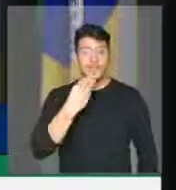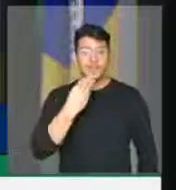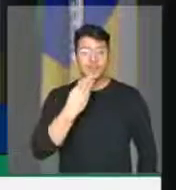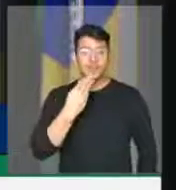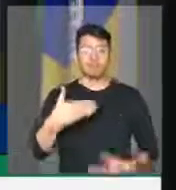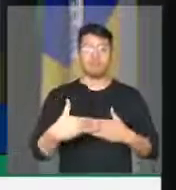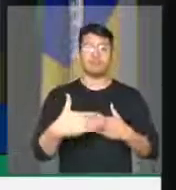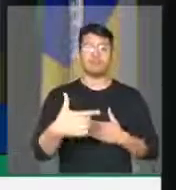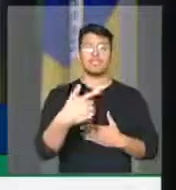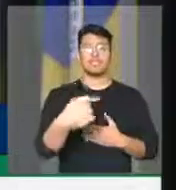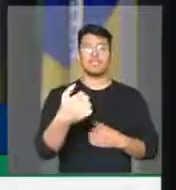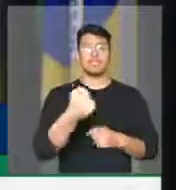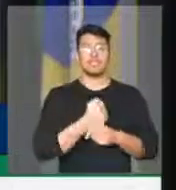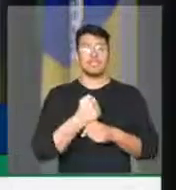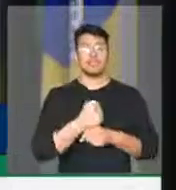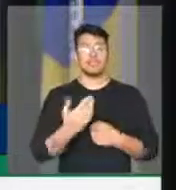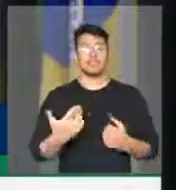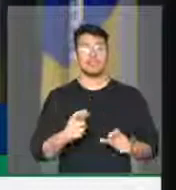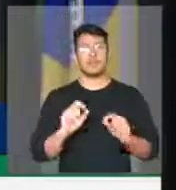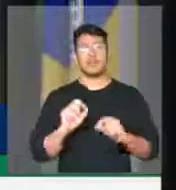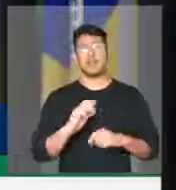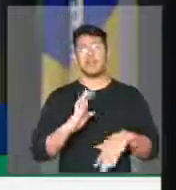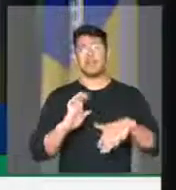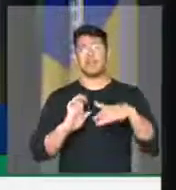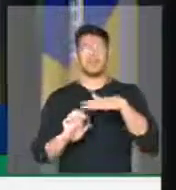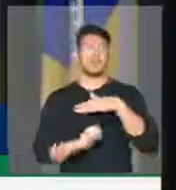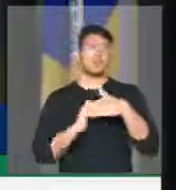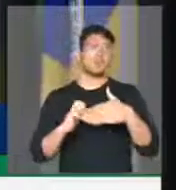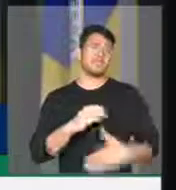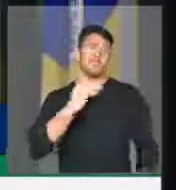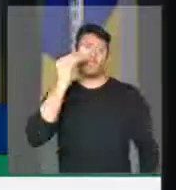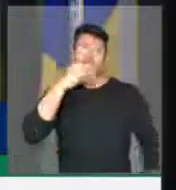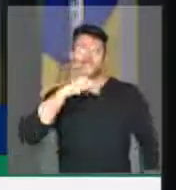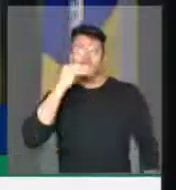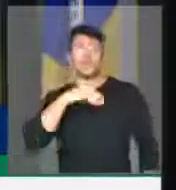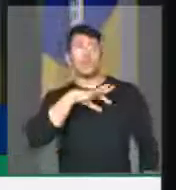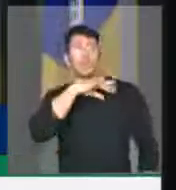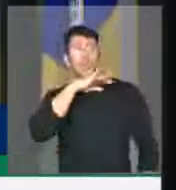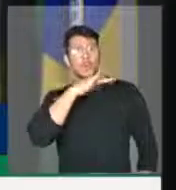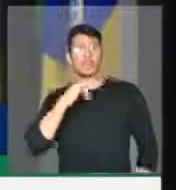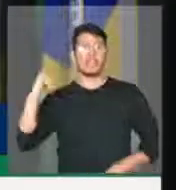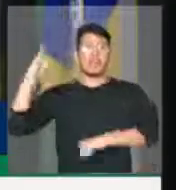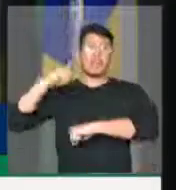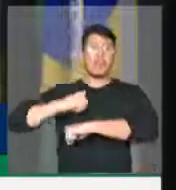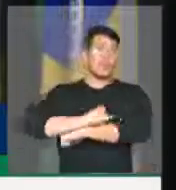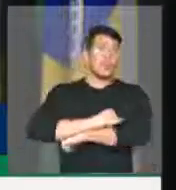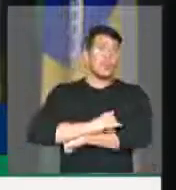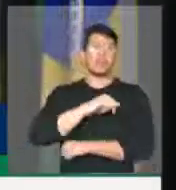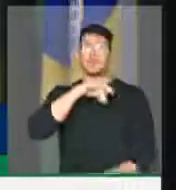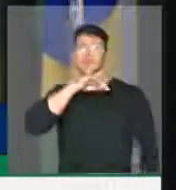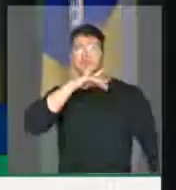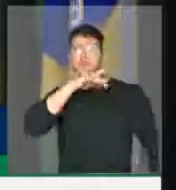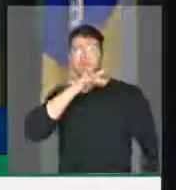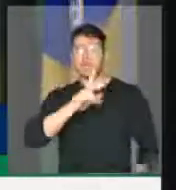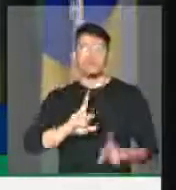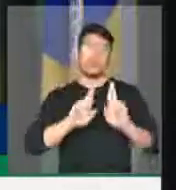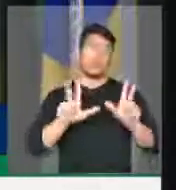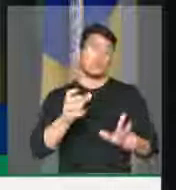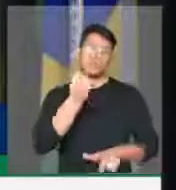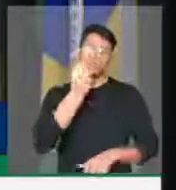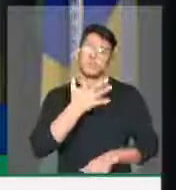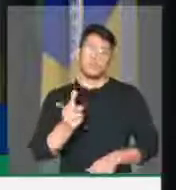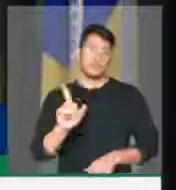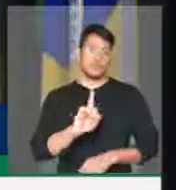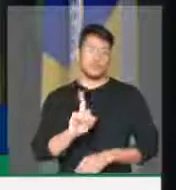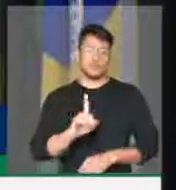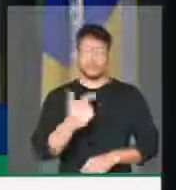é uma empresa deficitária, desnecessária. Os seus aeroportos não são os melhores no estado do